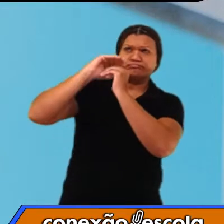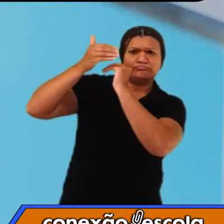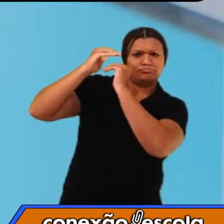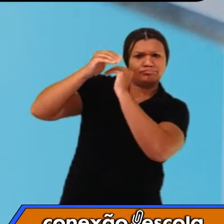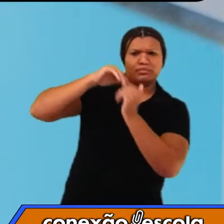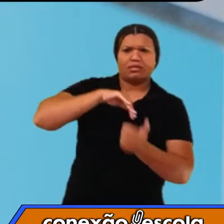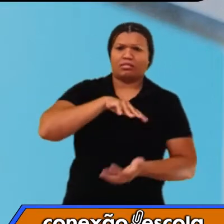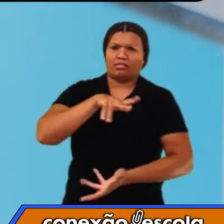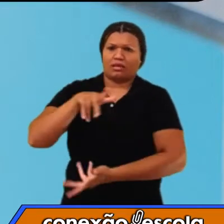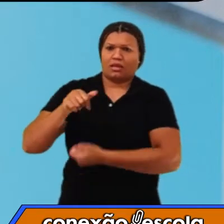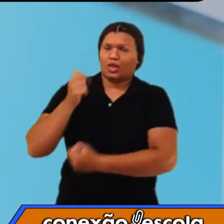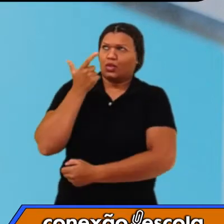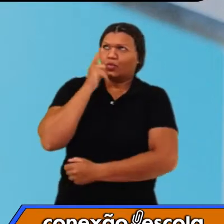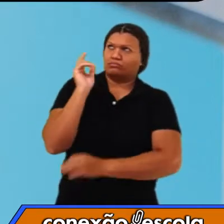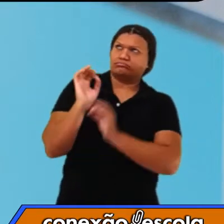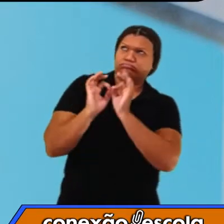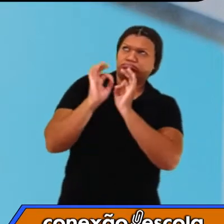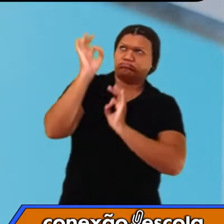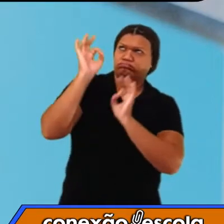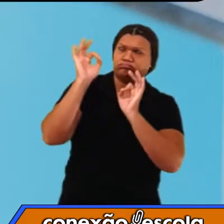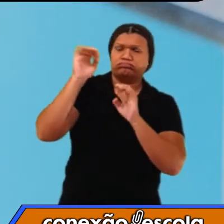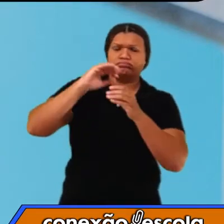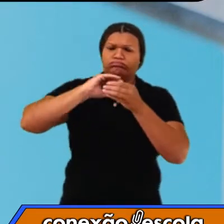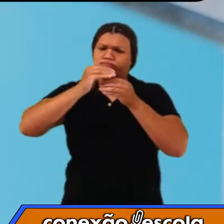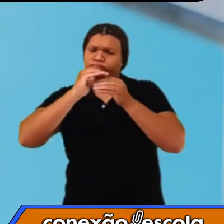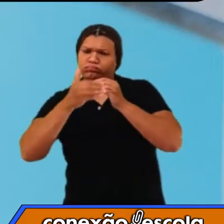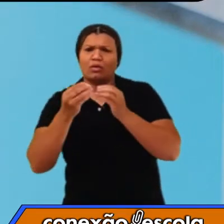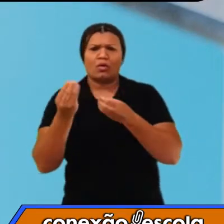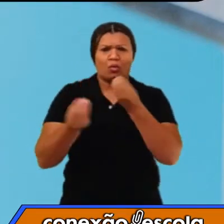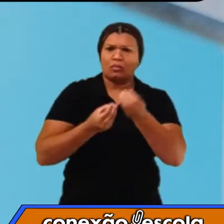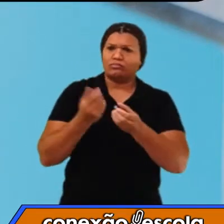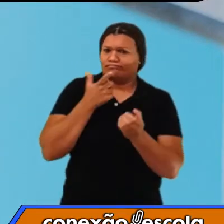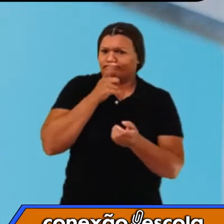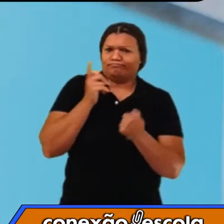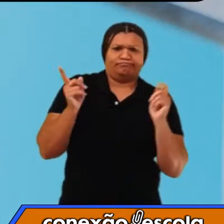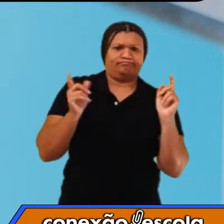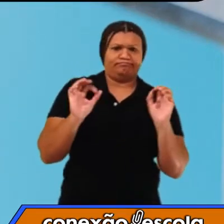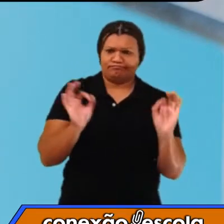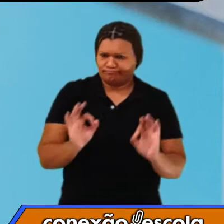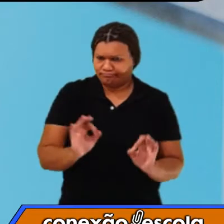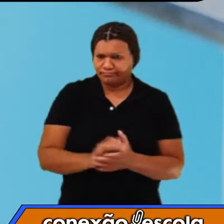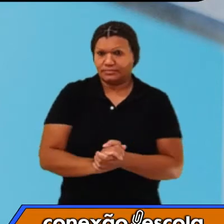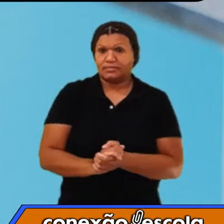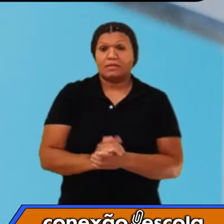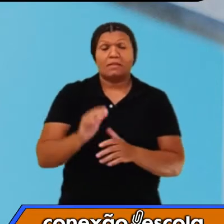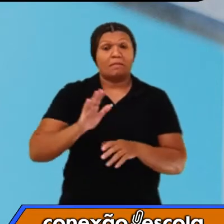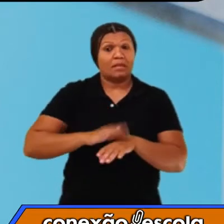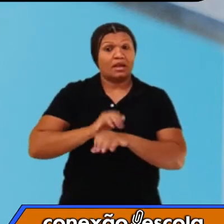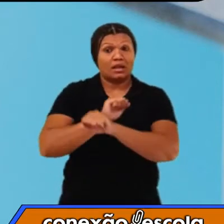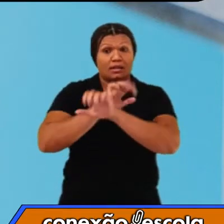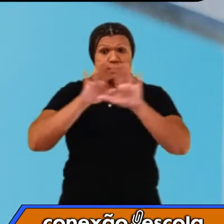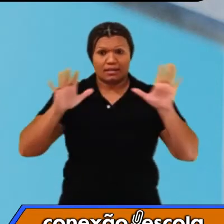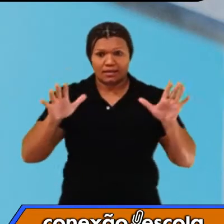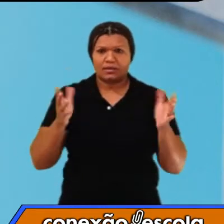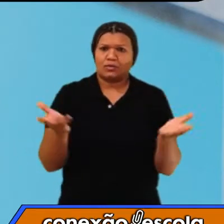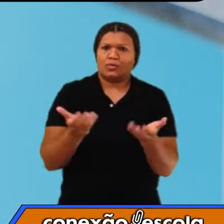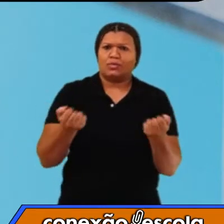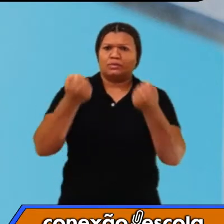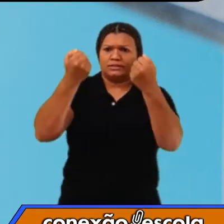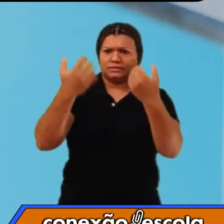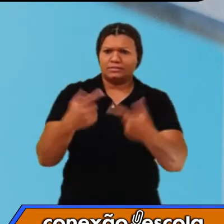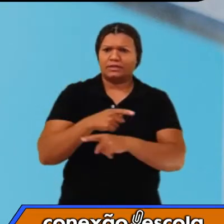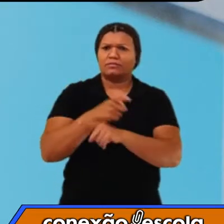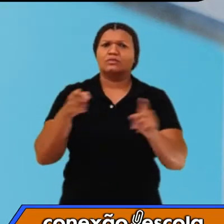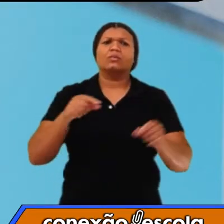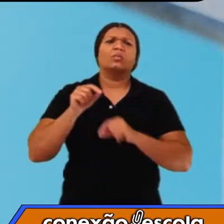essa imensidão dessa camada, ok? Então, para ficar claro, nós estamos falando hoje sobre camada de